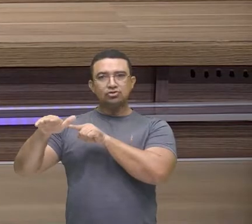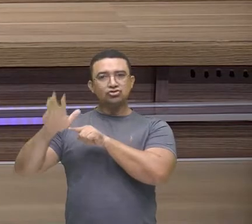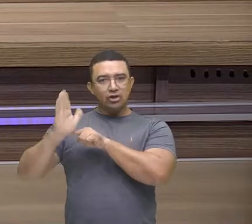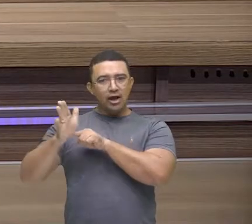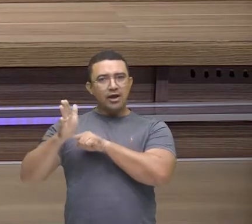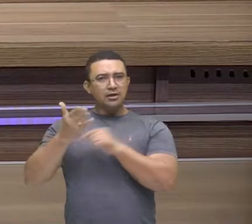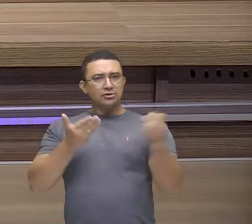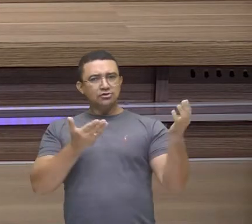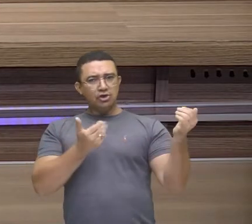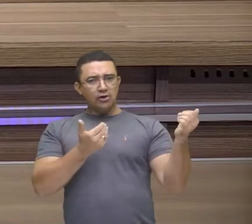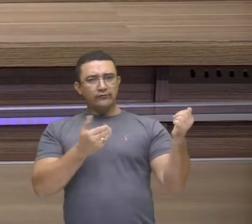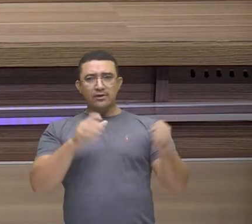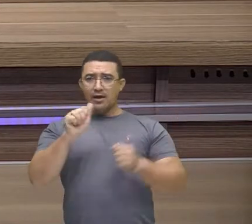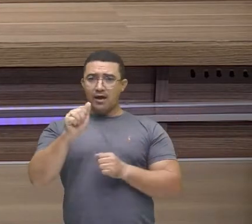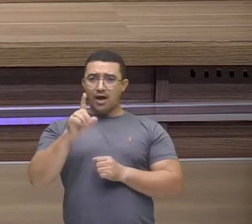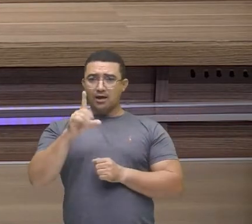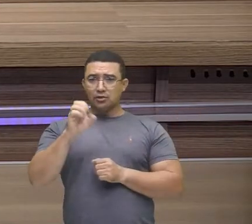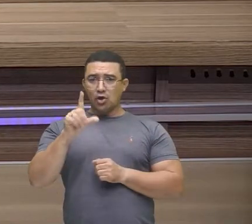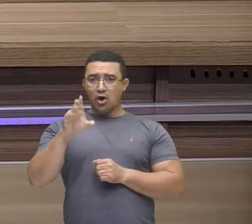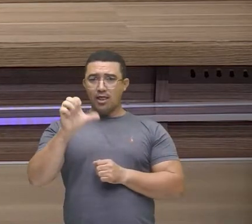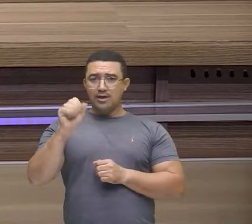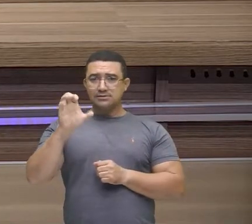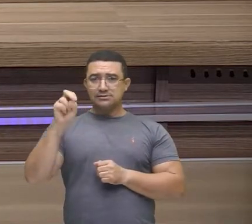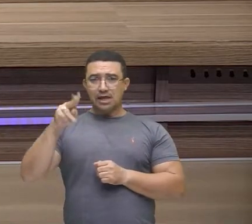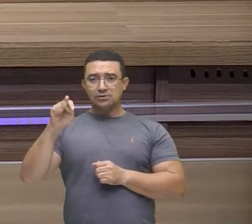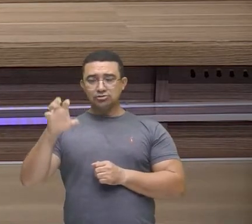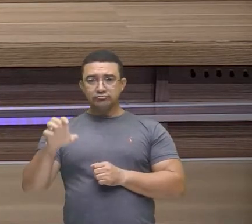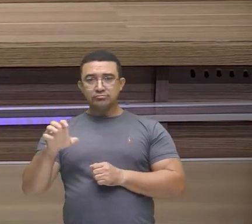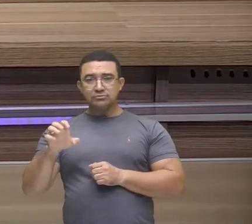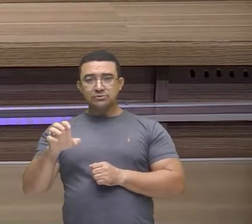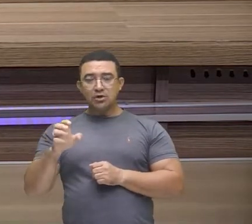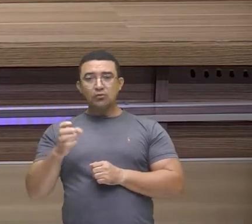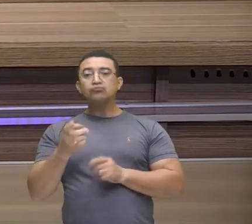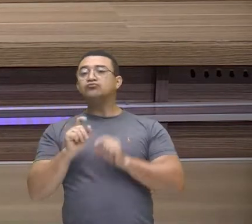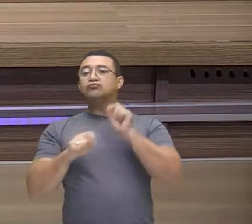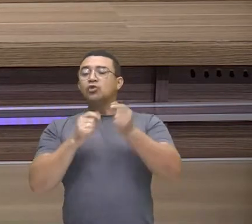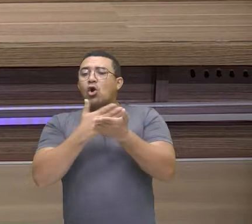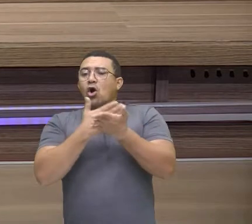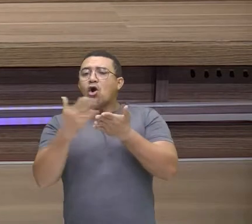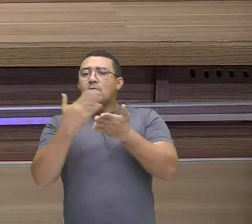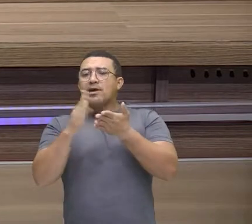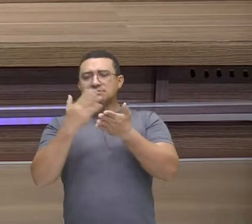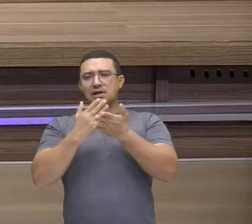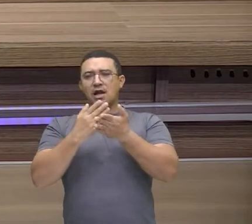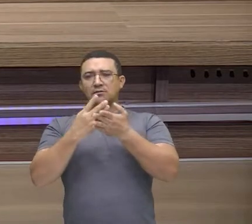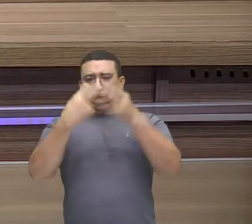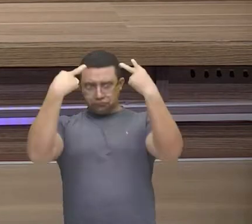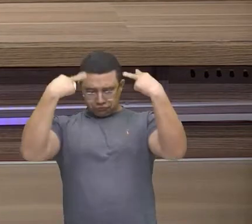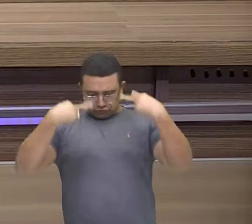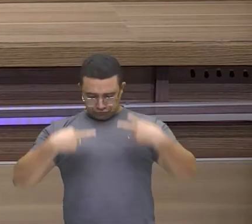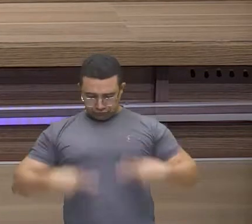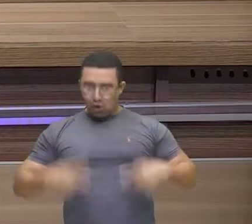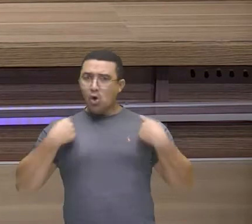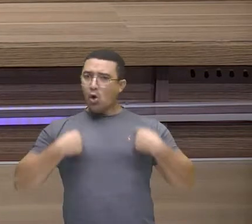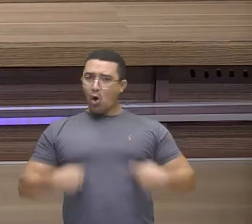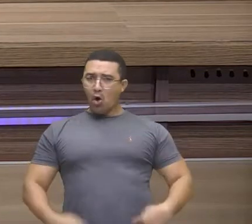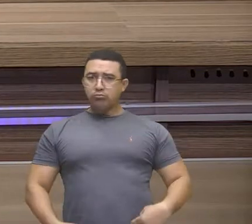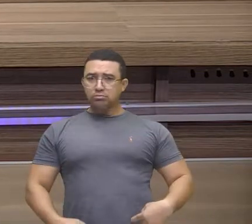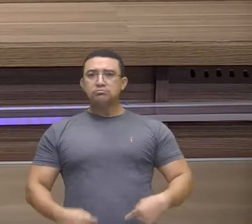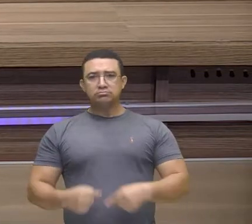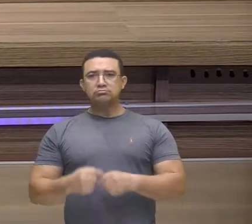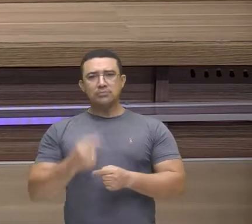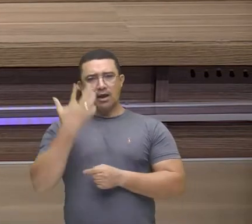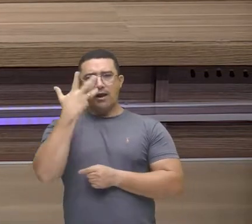e voltamos lá atrás para descobrir o corpo. Como a criança já conhece o corpo dela, o que vai